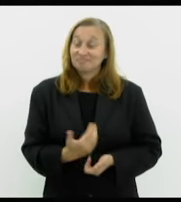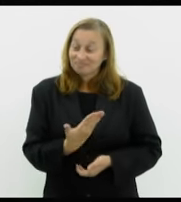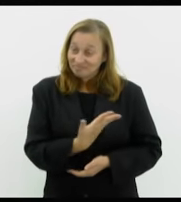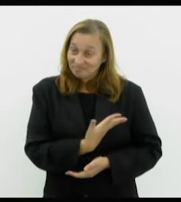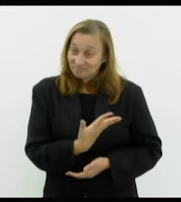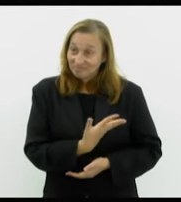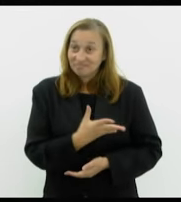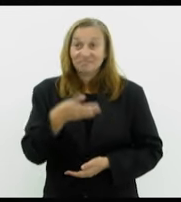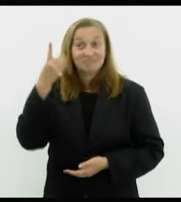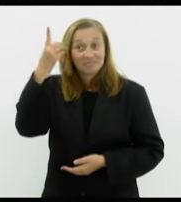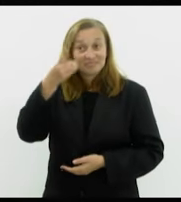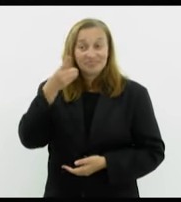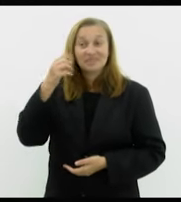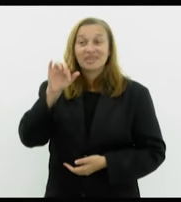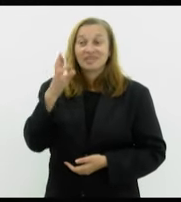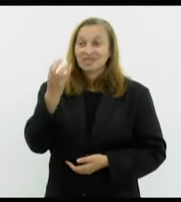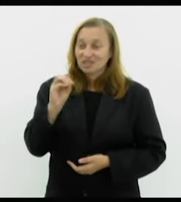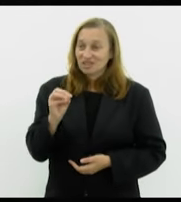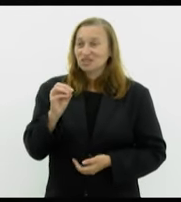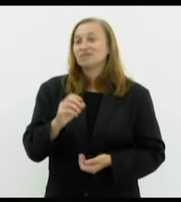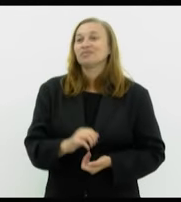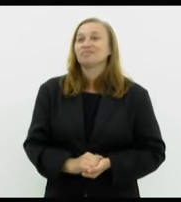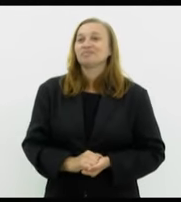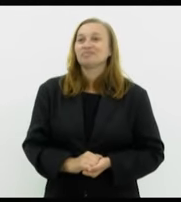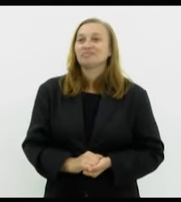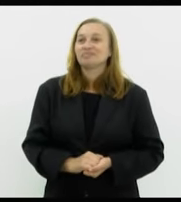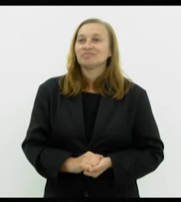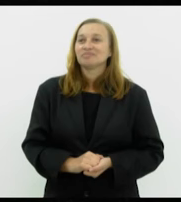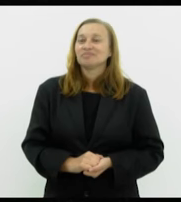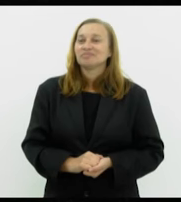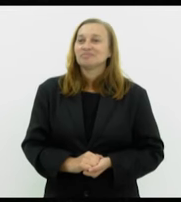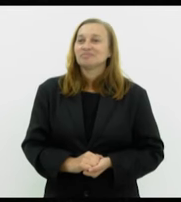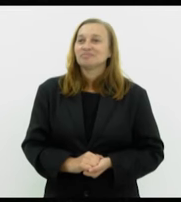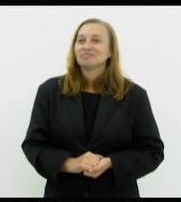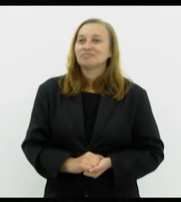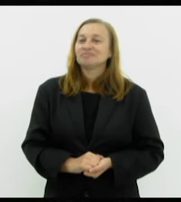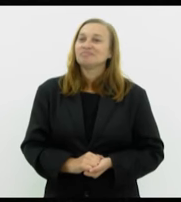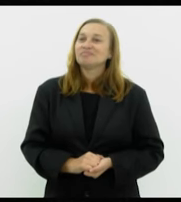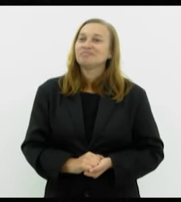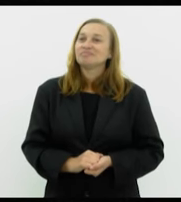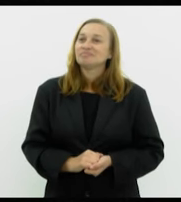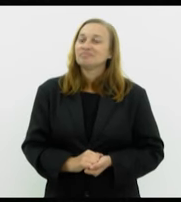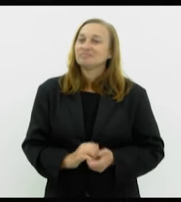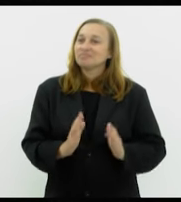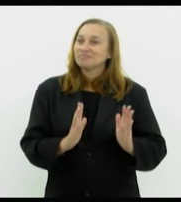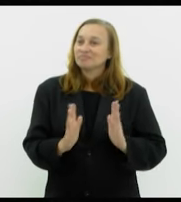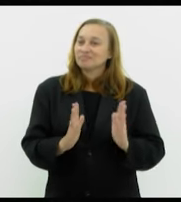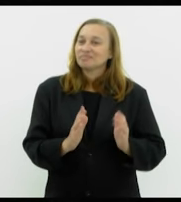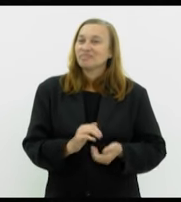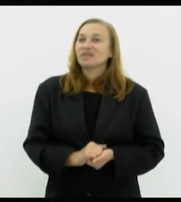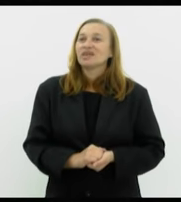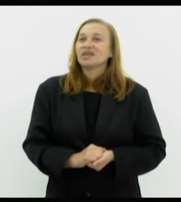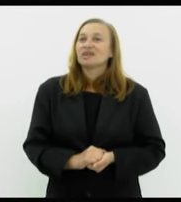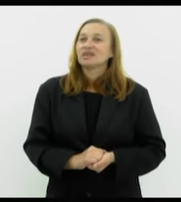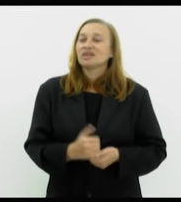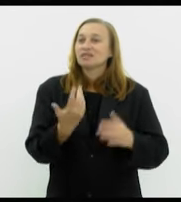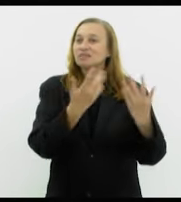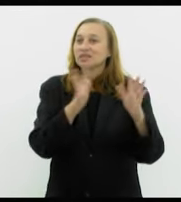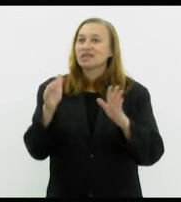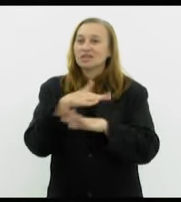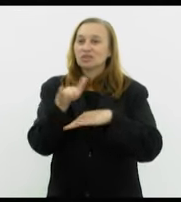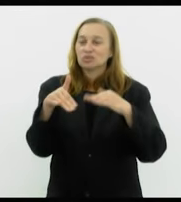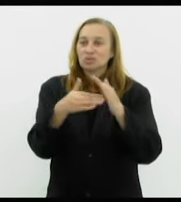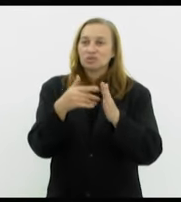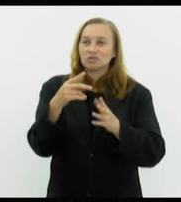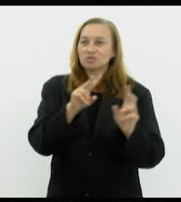colega deputado Serginho Fernandes, que está presidindo aqui essa sessão. Saudar todas as pessoas que